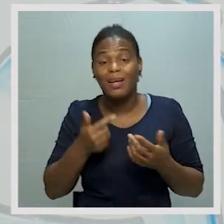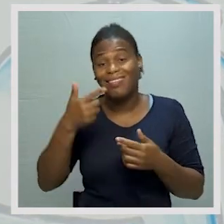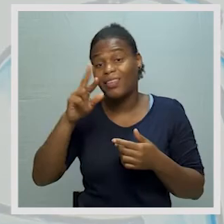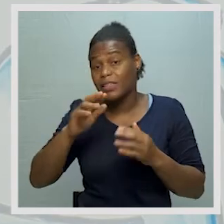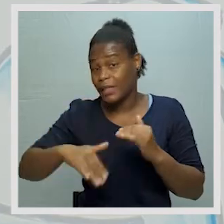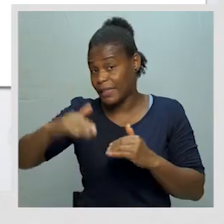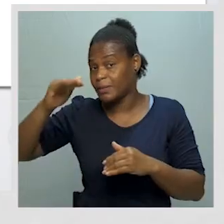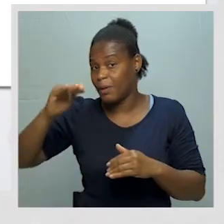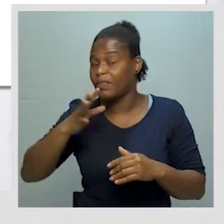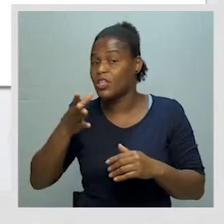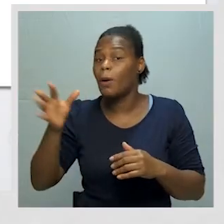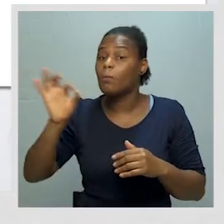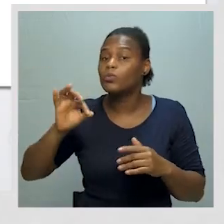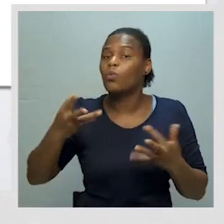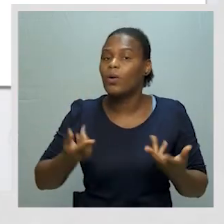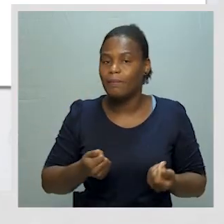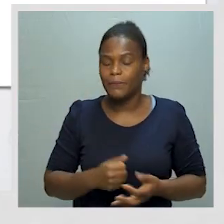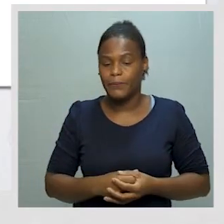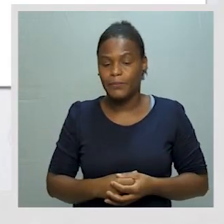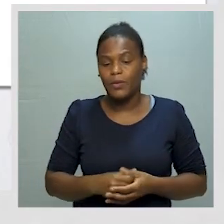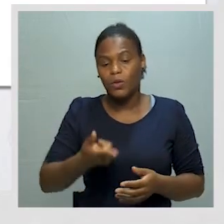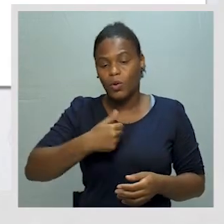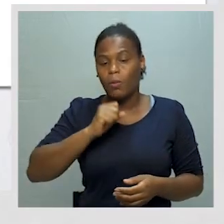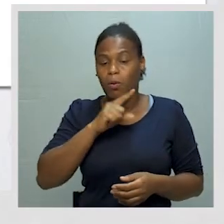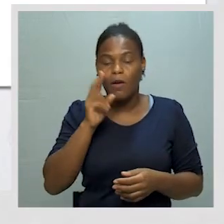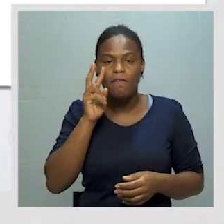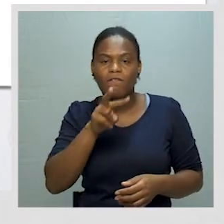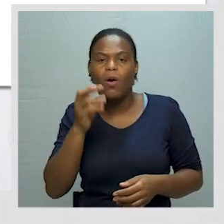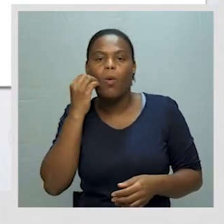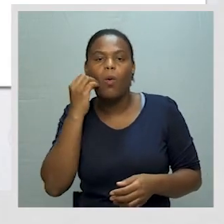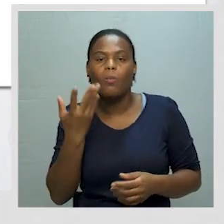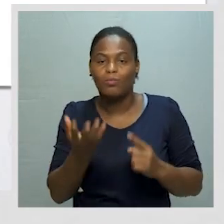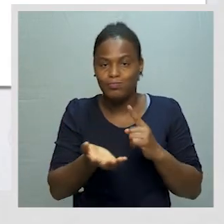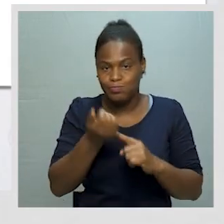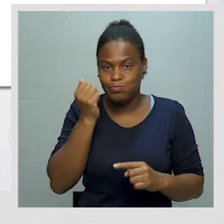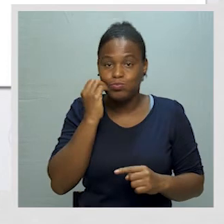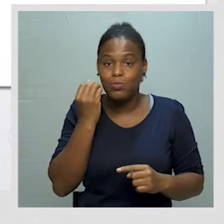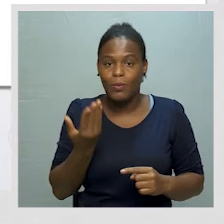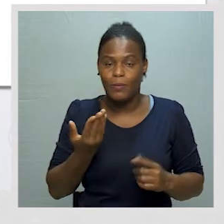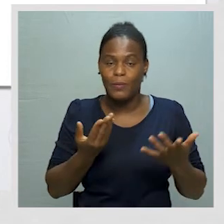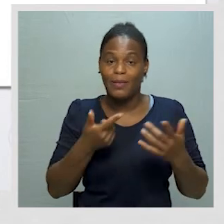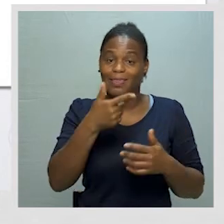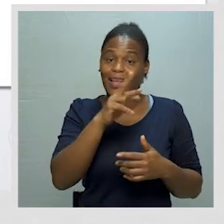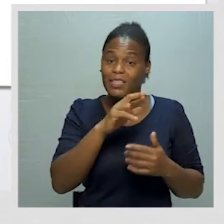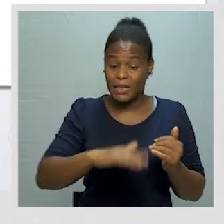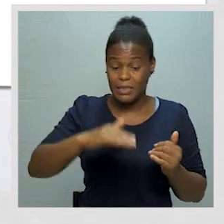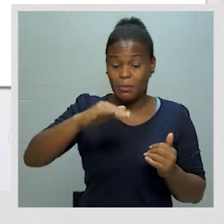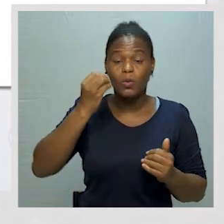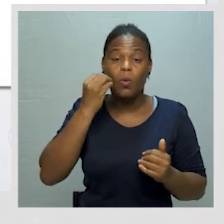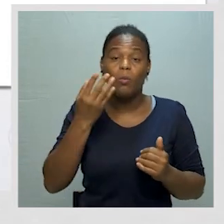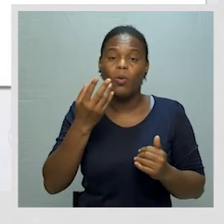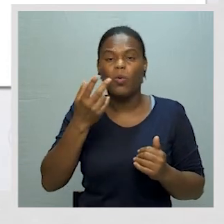de crescimento. Então, nós podemos ver como é que se conseguiu taxa de